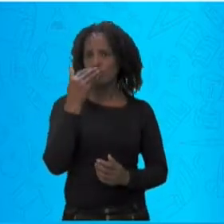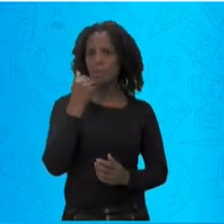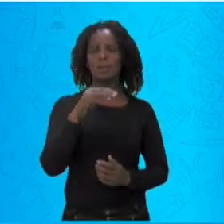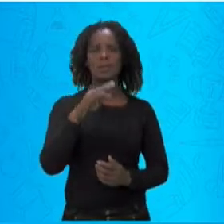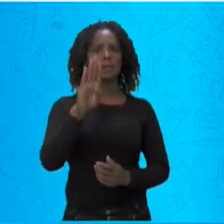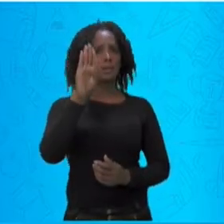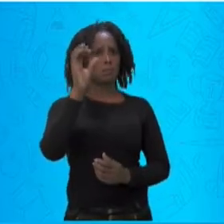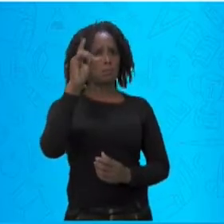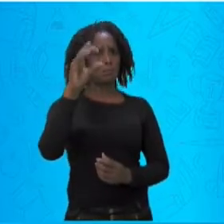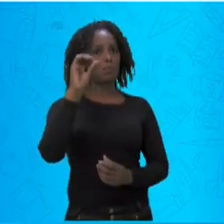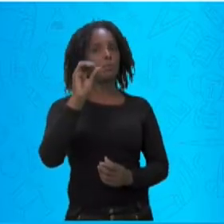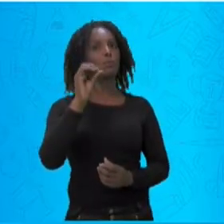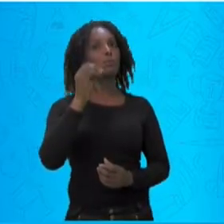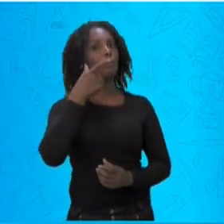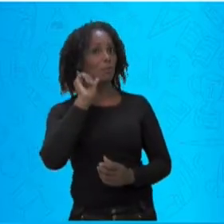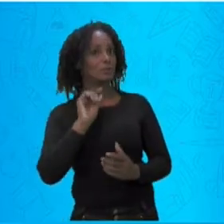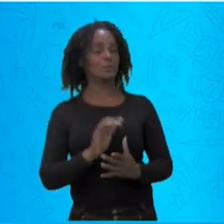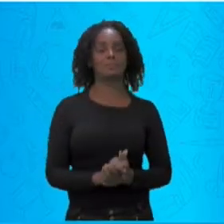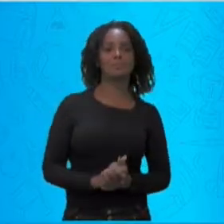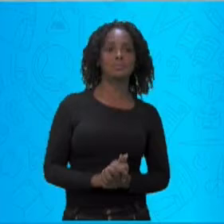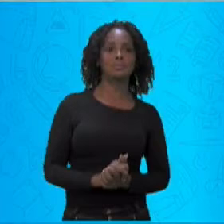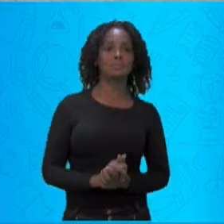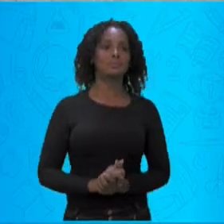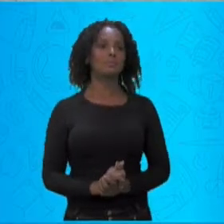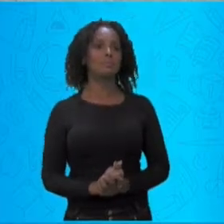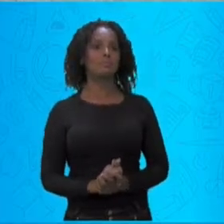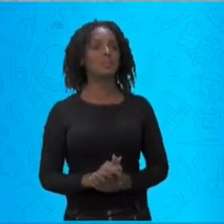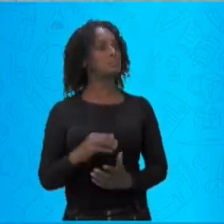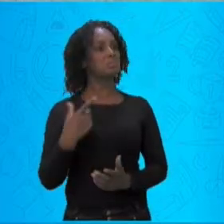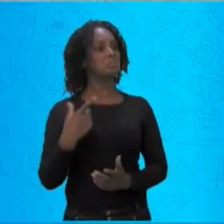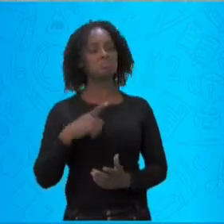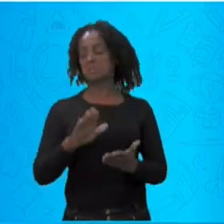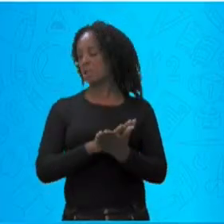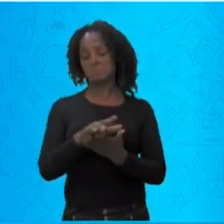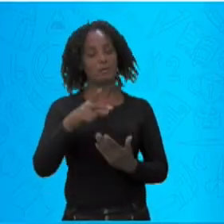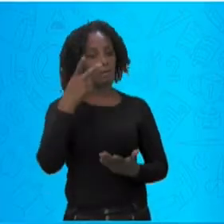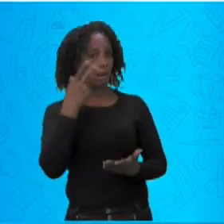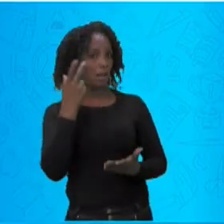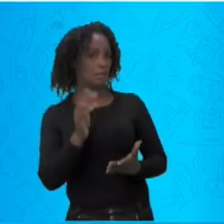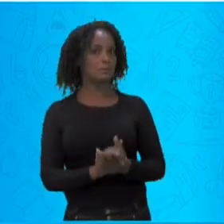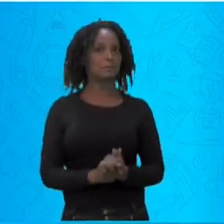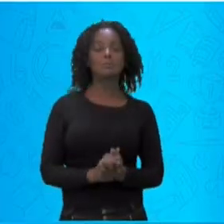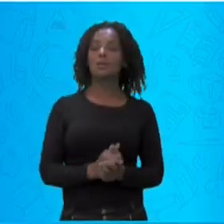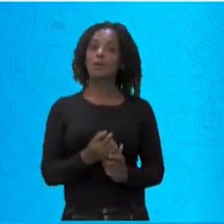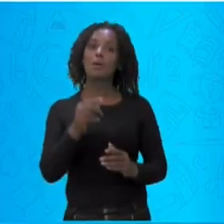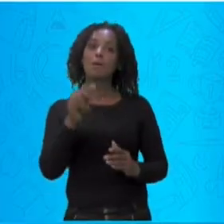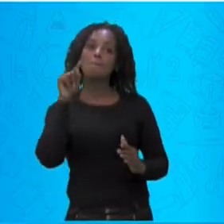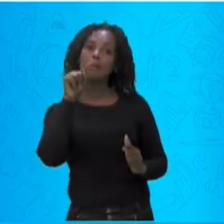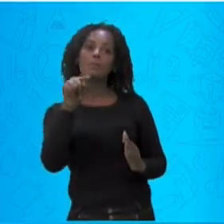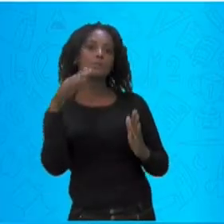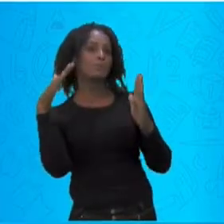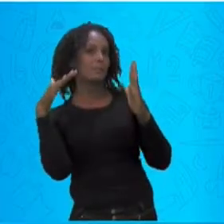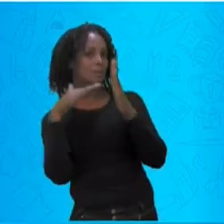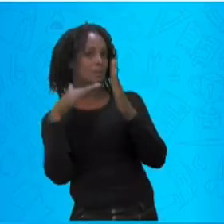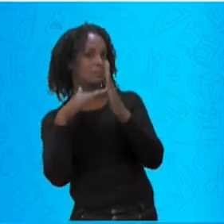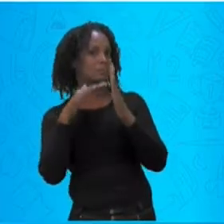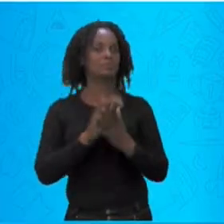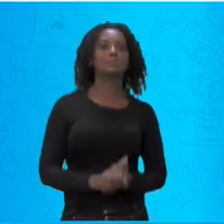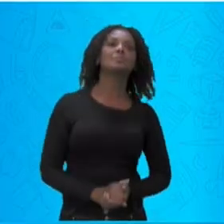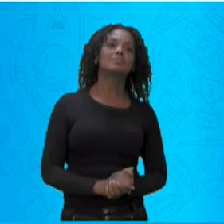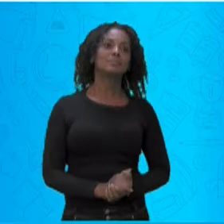gostoso ou não, mas eu comi o bolo ontem. Não tenho mais nada para falar, coloco o ponto